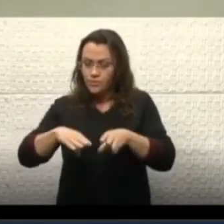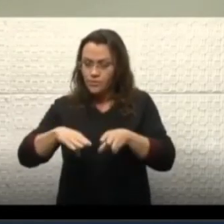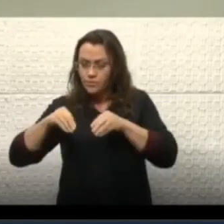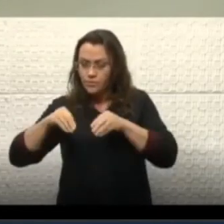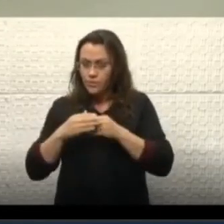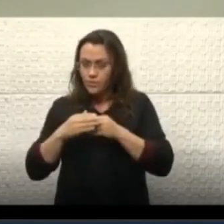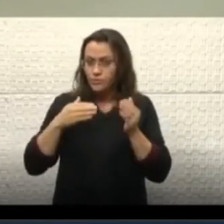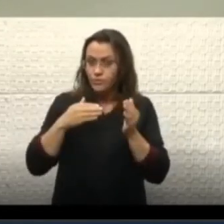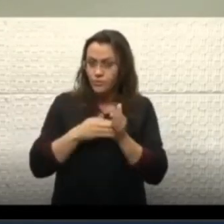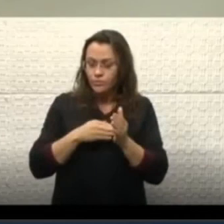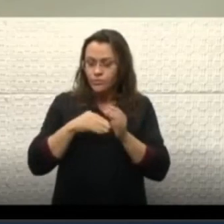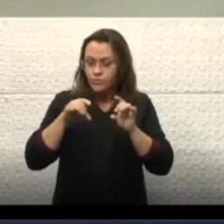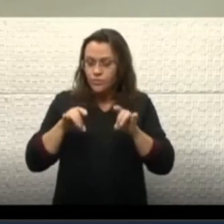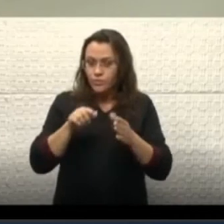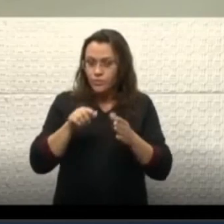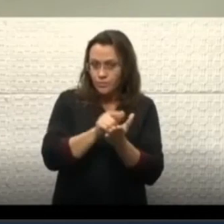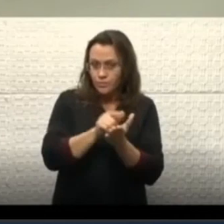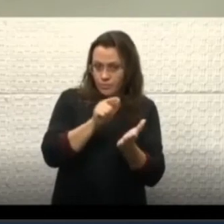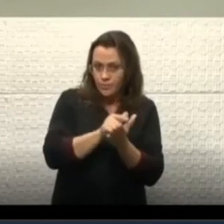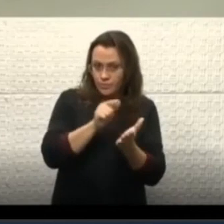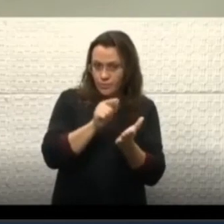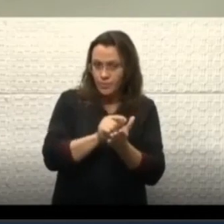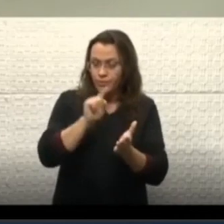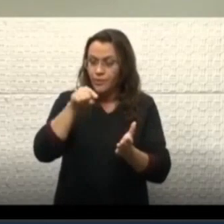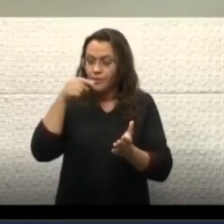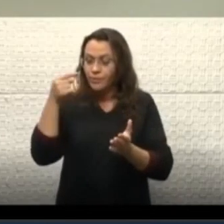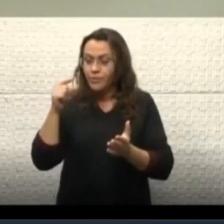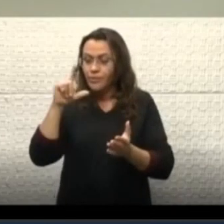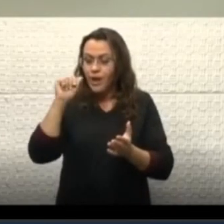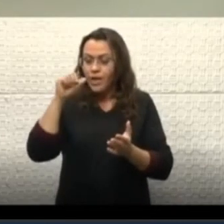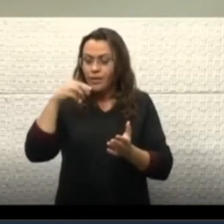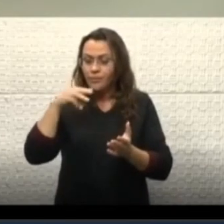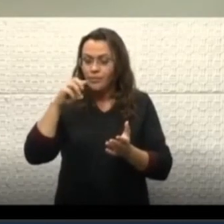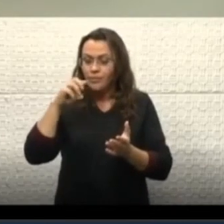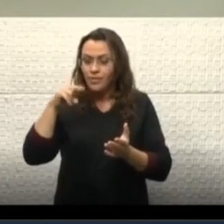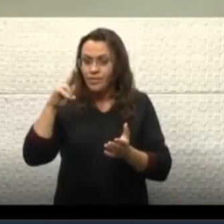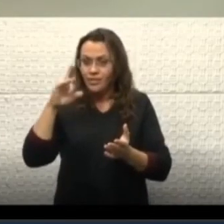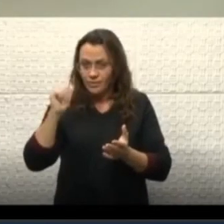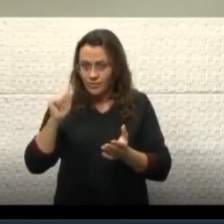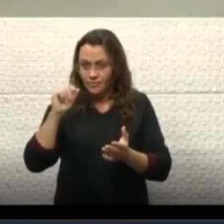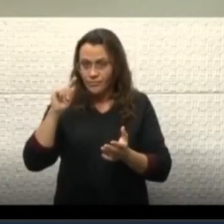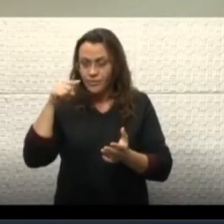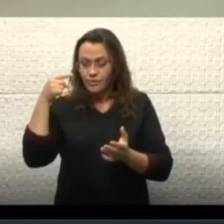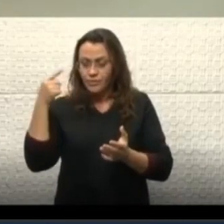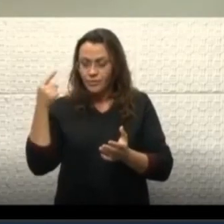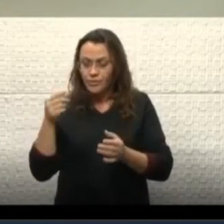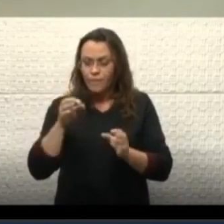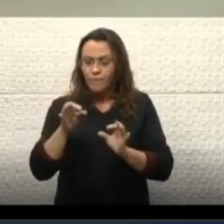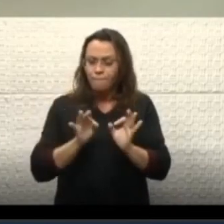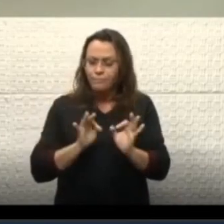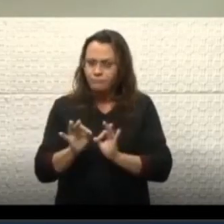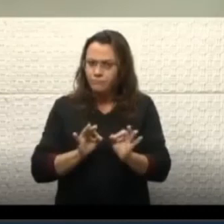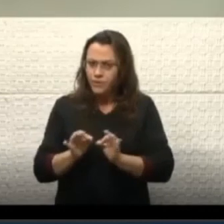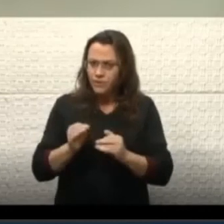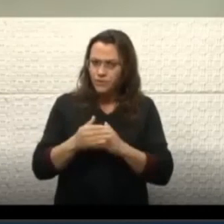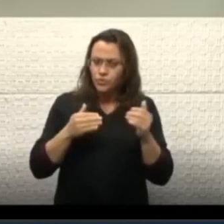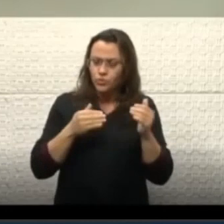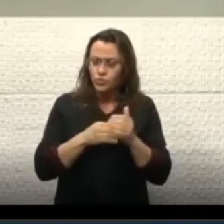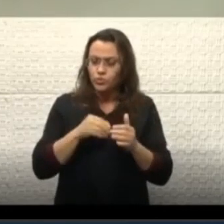está no papel filme e passar para lâminas. Então, nós vamos fazer daqui a pouco a preparação dessas